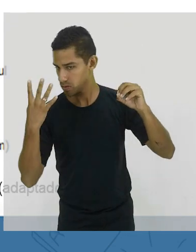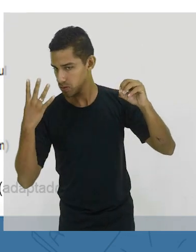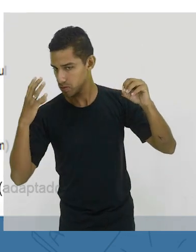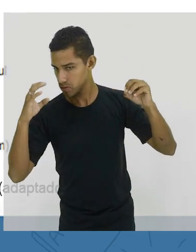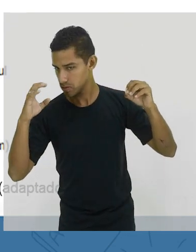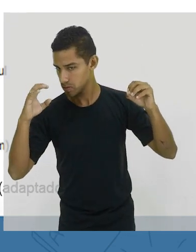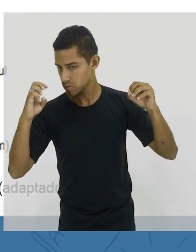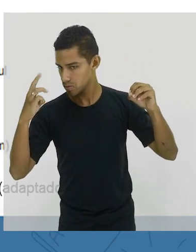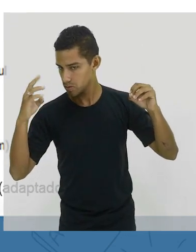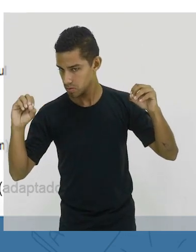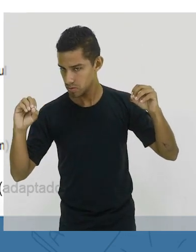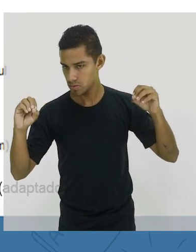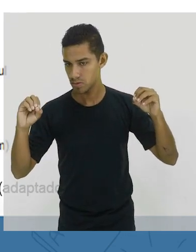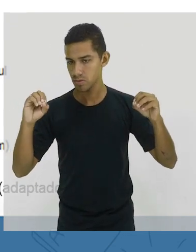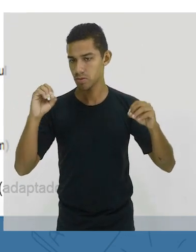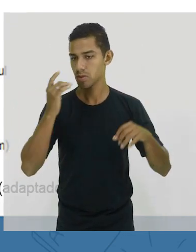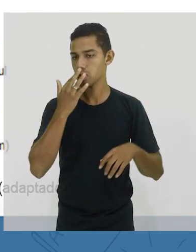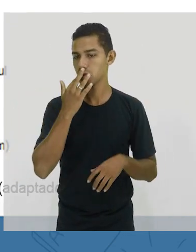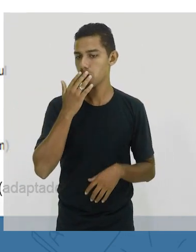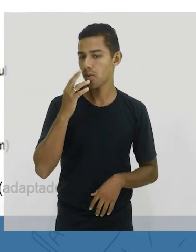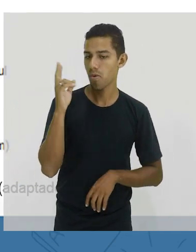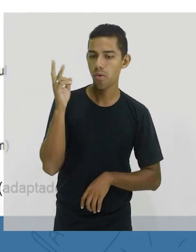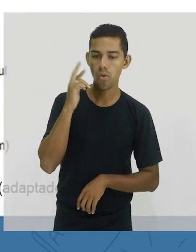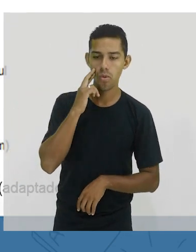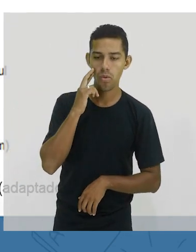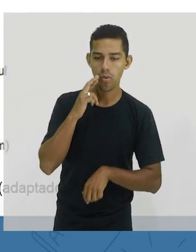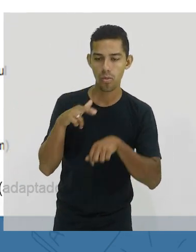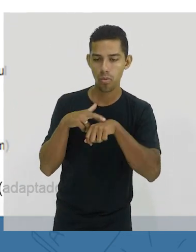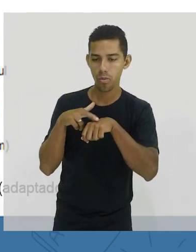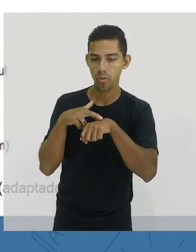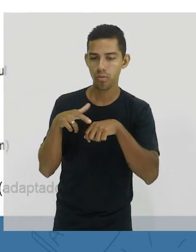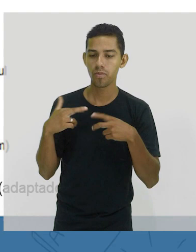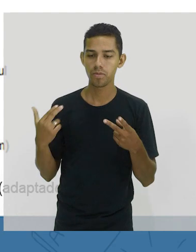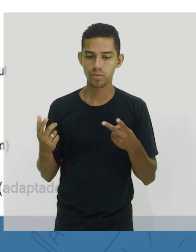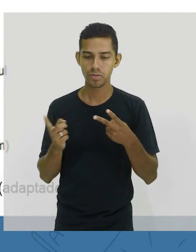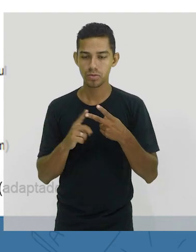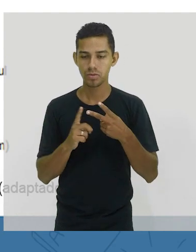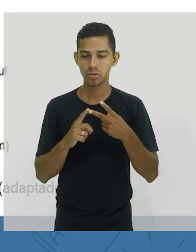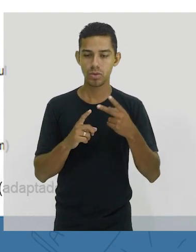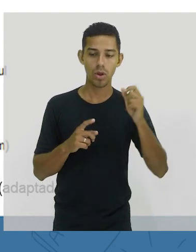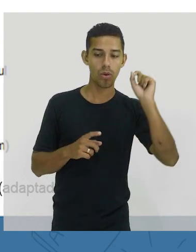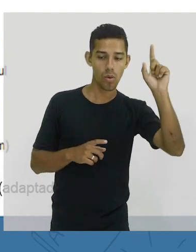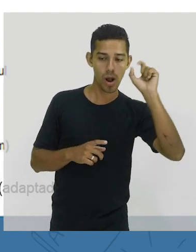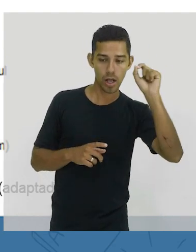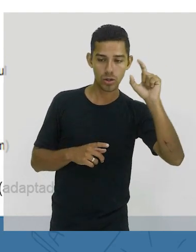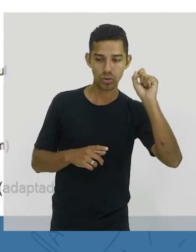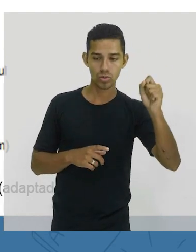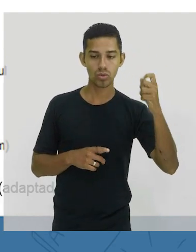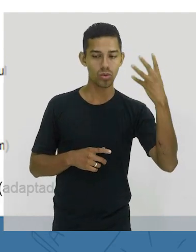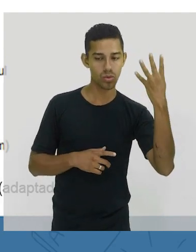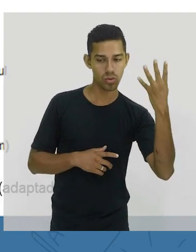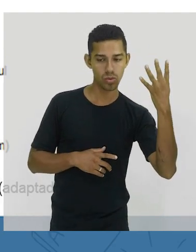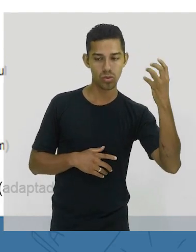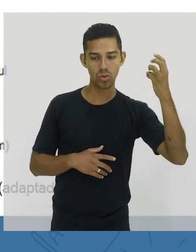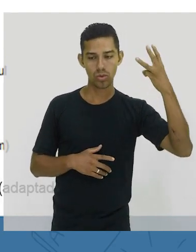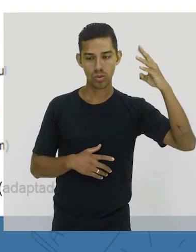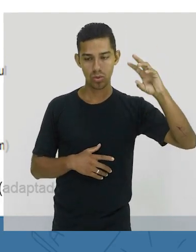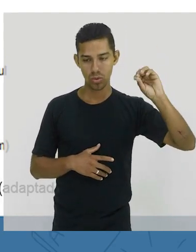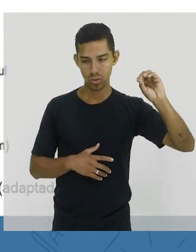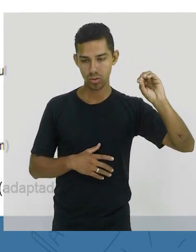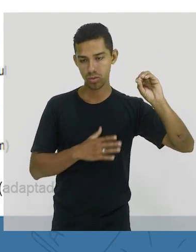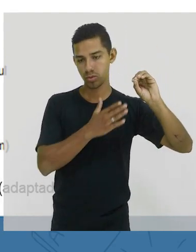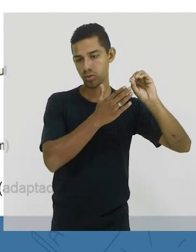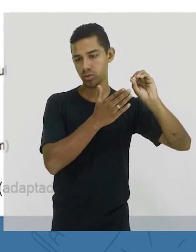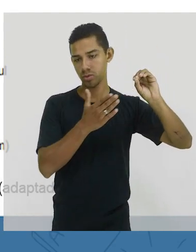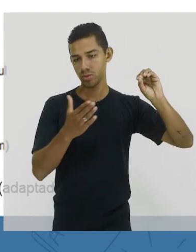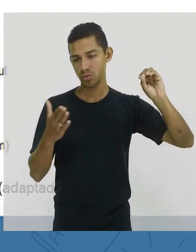Em nanômetros. A cor é violeta, de 430 a 480. É o azul, não é isso? De